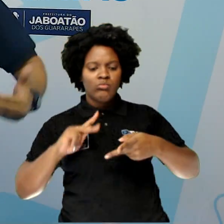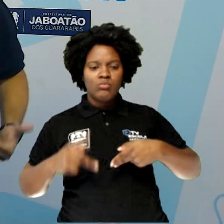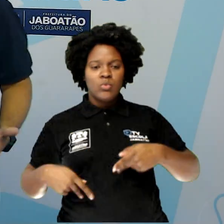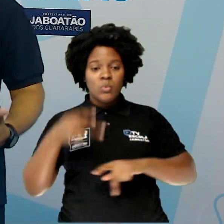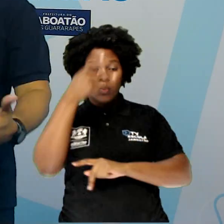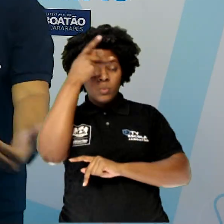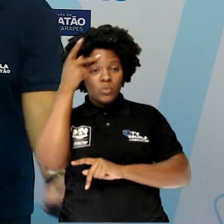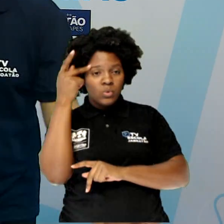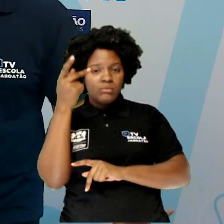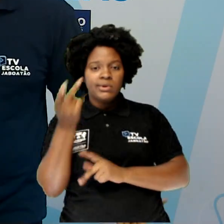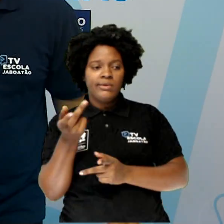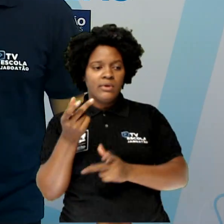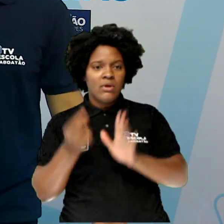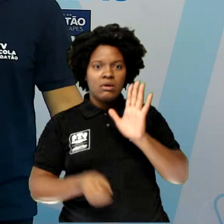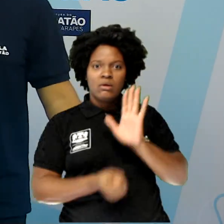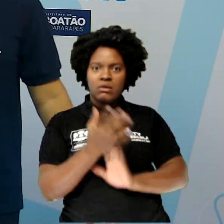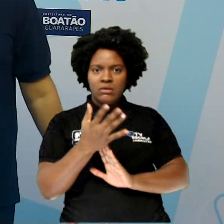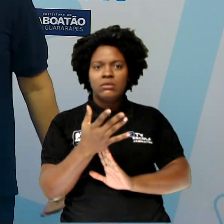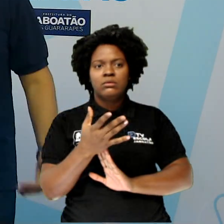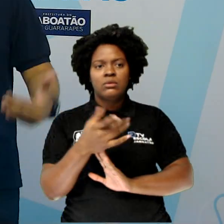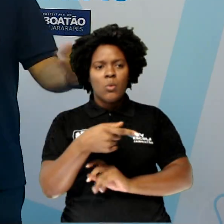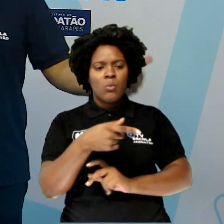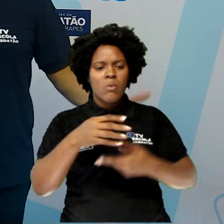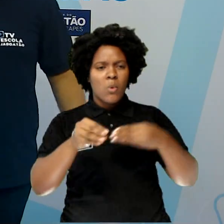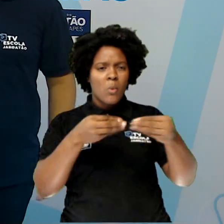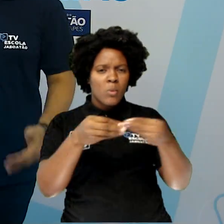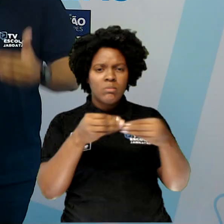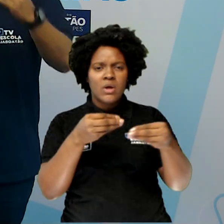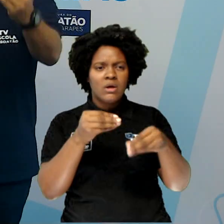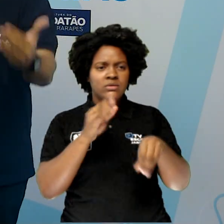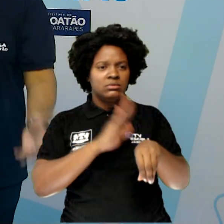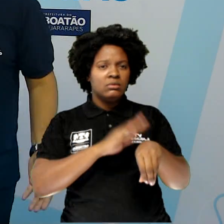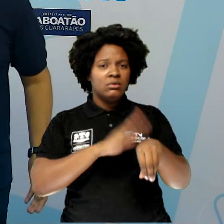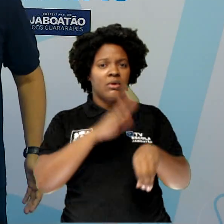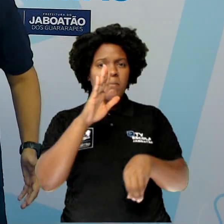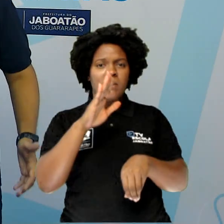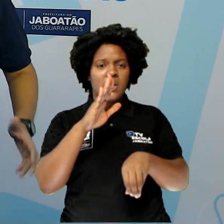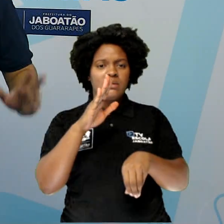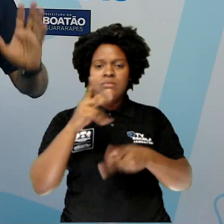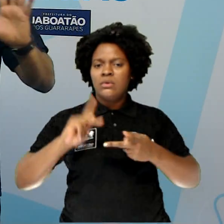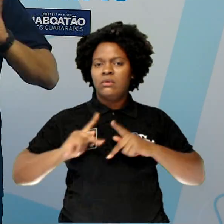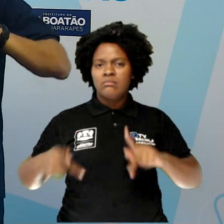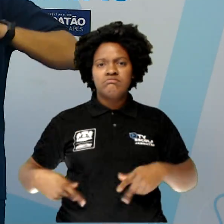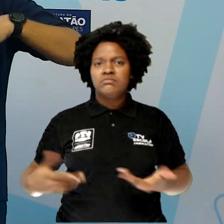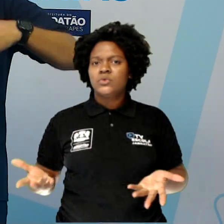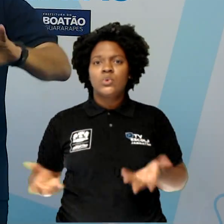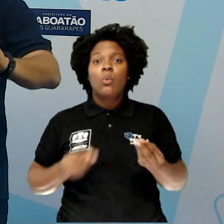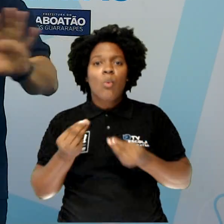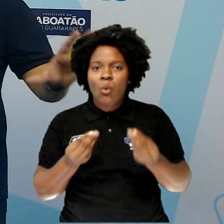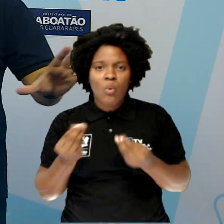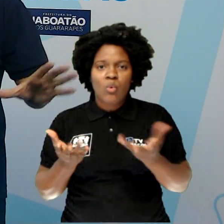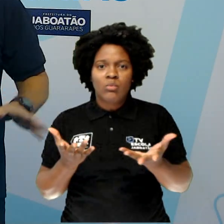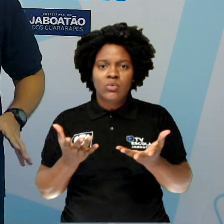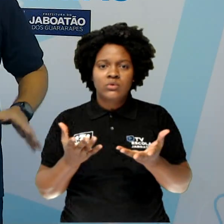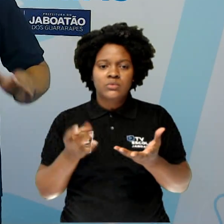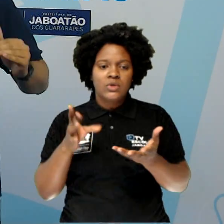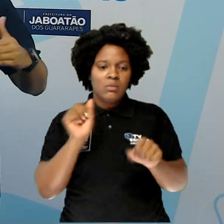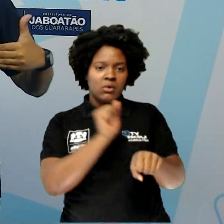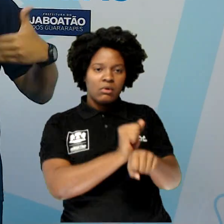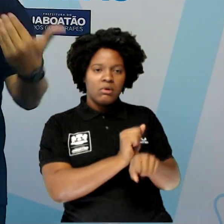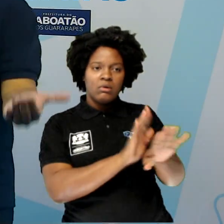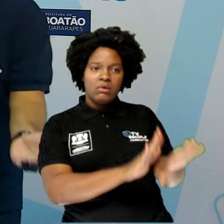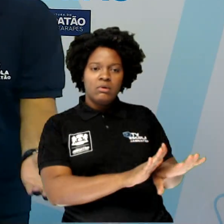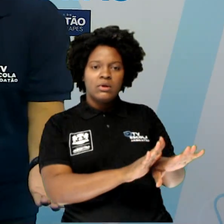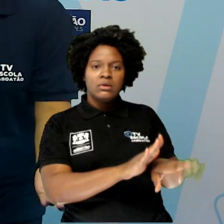vive mais do que um ser humano. A expectativa de vida de uma garrafa PET, se ninguém mexe nela na natureza,